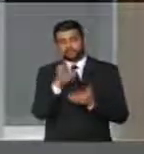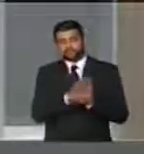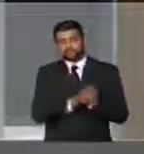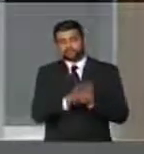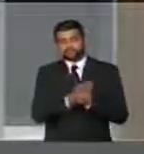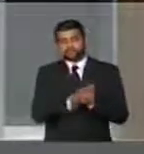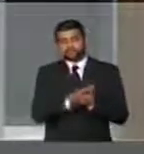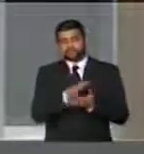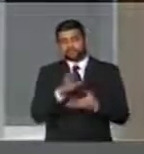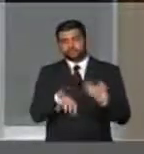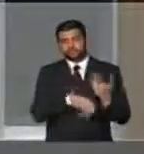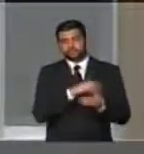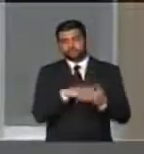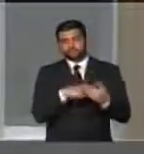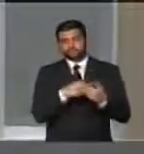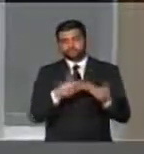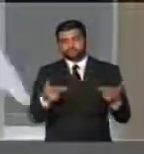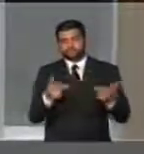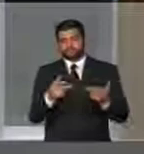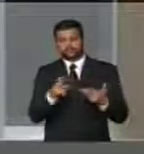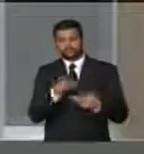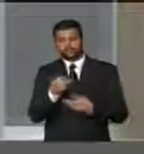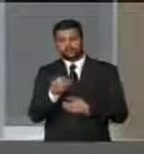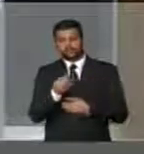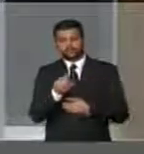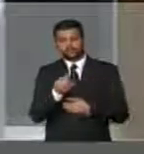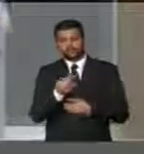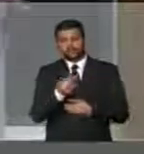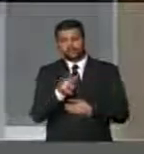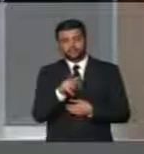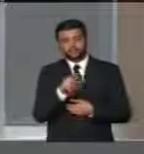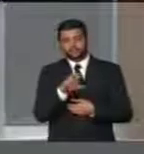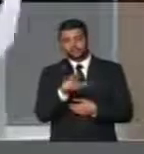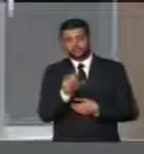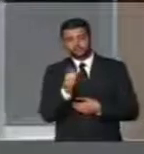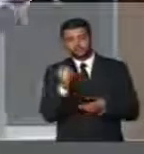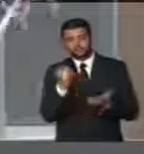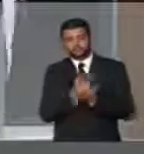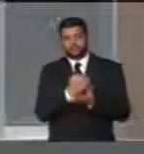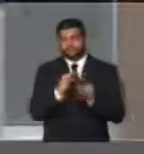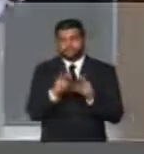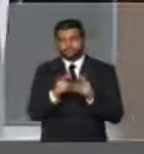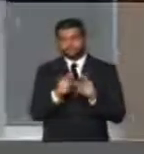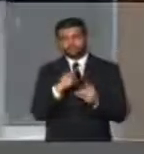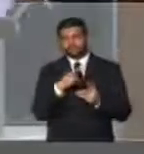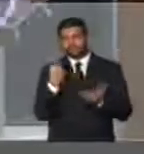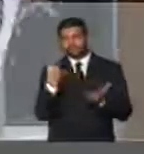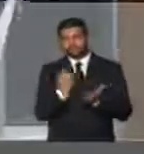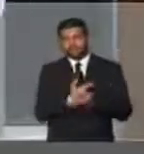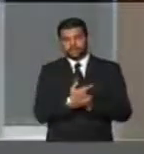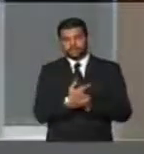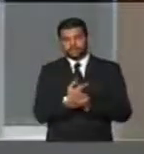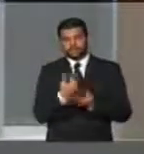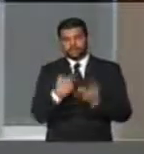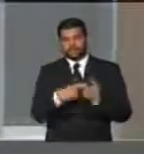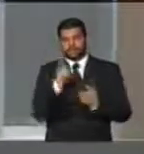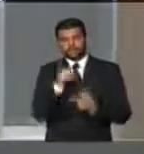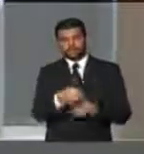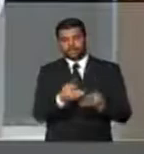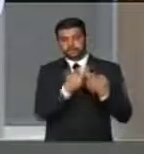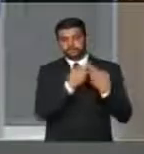Um escândalo, um escárnio, que a Vale pague tudo o que tem que pagar, que ela seja